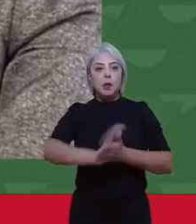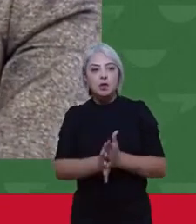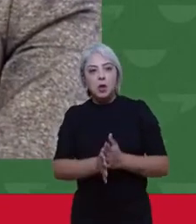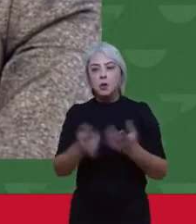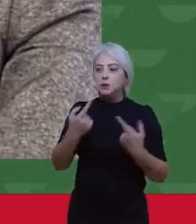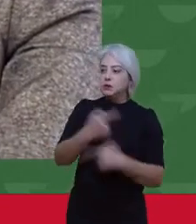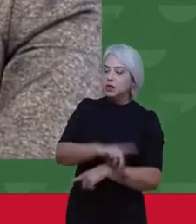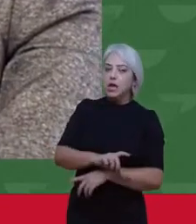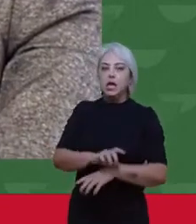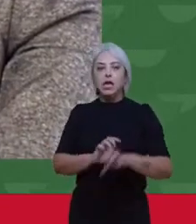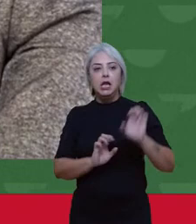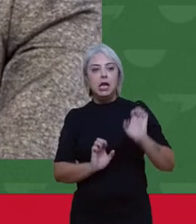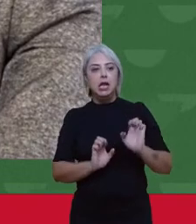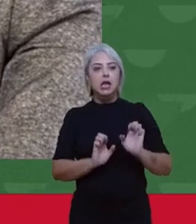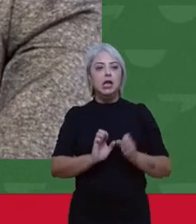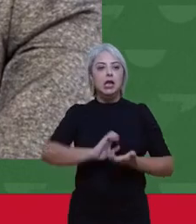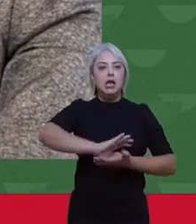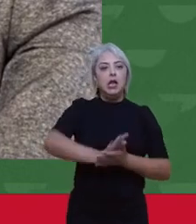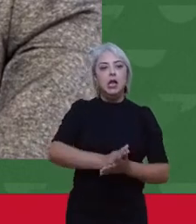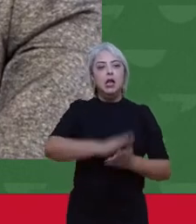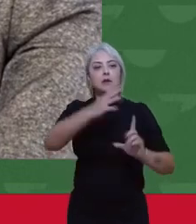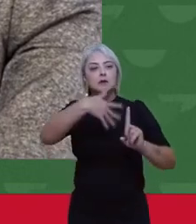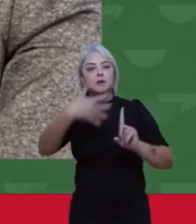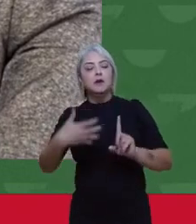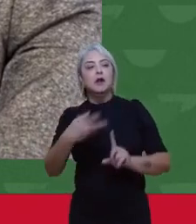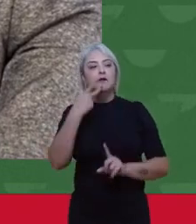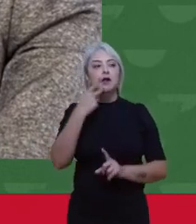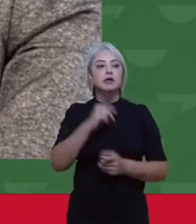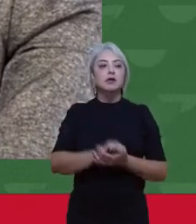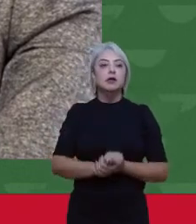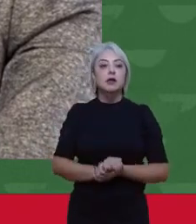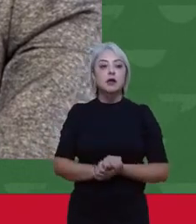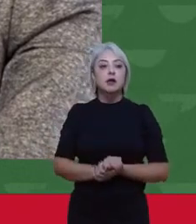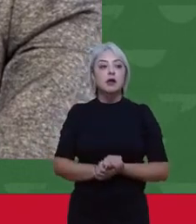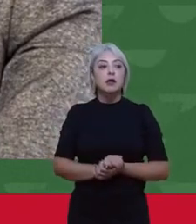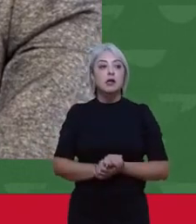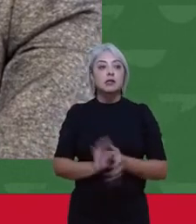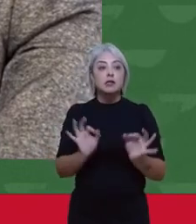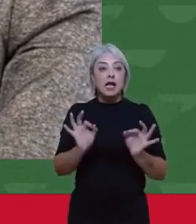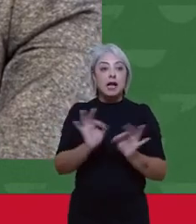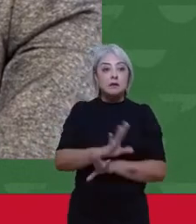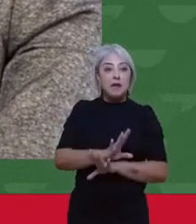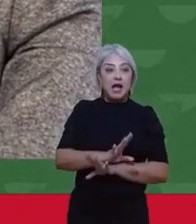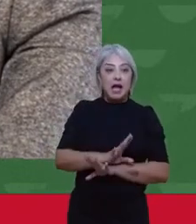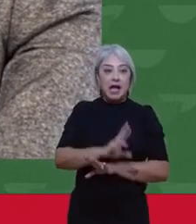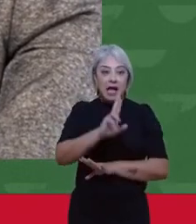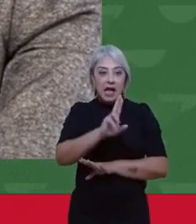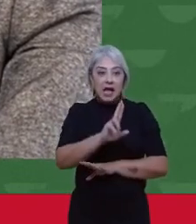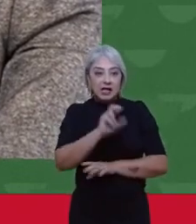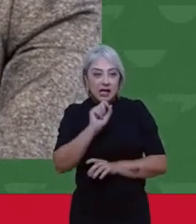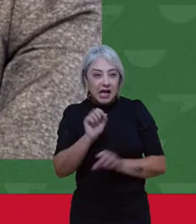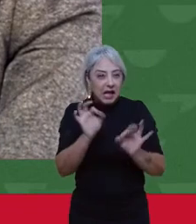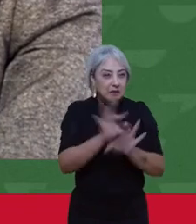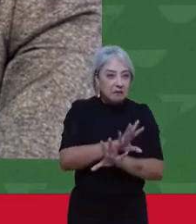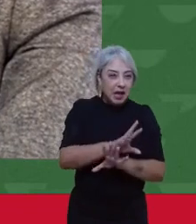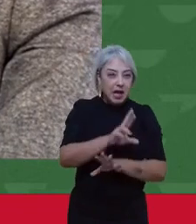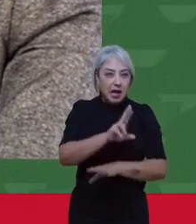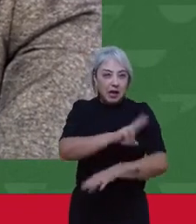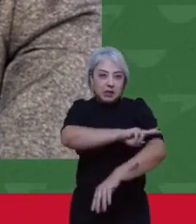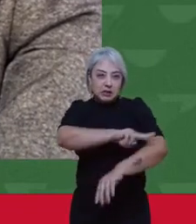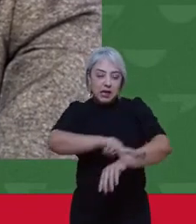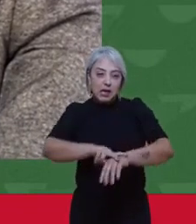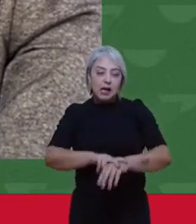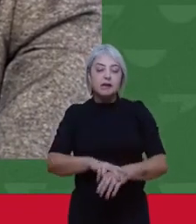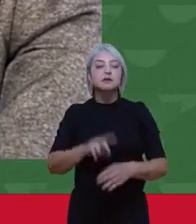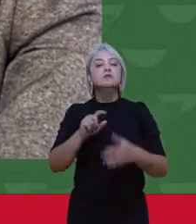esquerda, homofóbicos, enfim, eles disseram, nós temos que exterminar esta raça. Lembra? Exterminar essa raça. Aí o Haddad